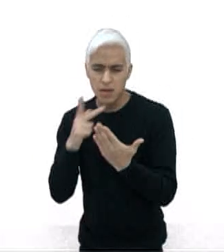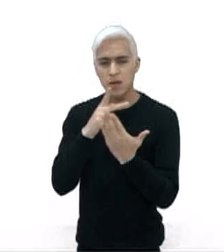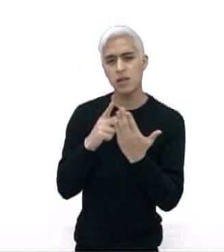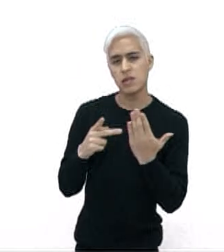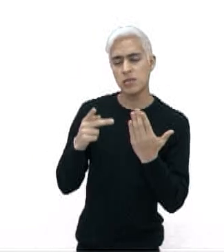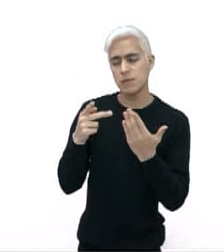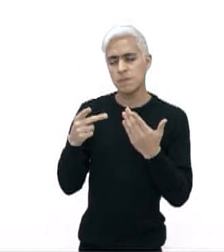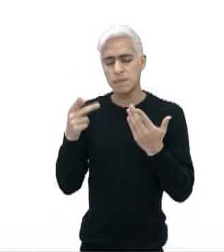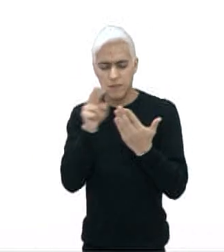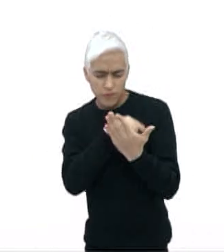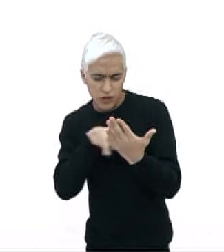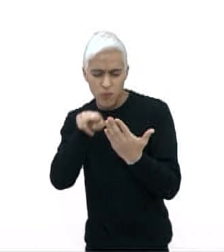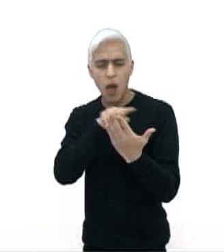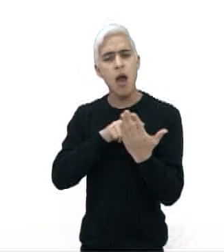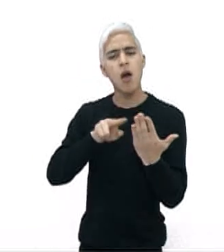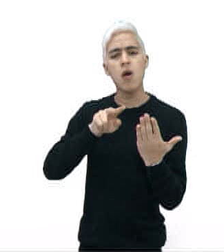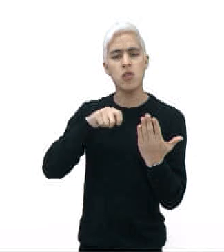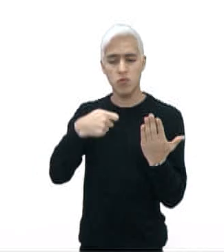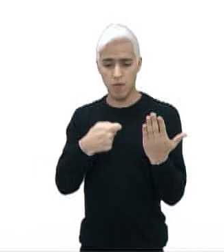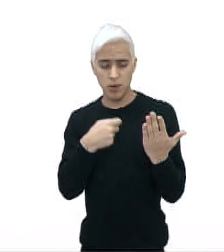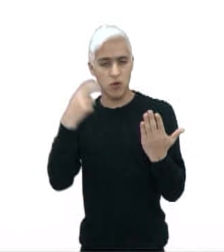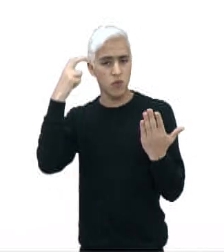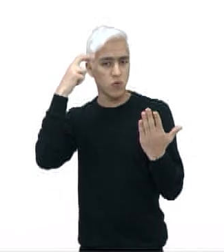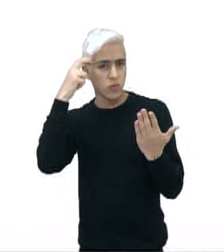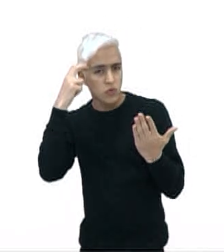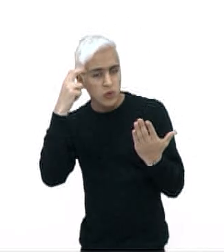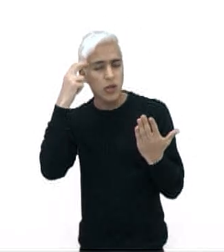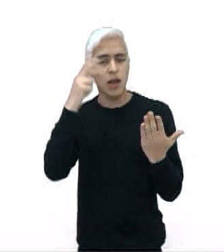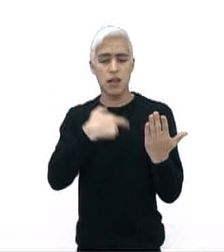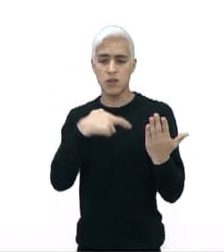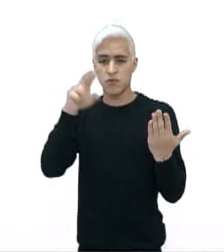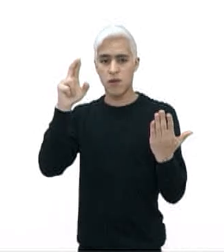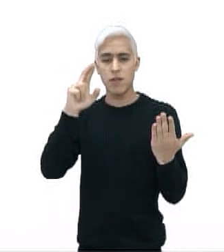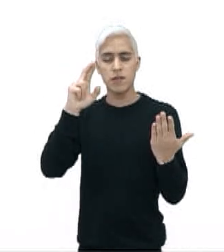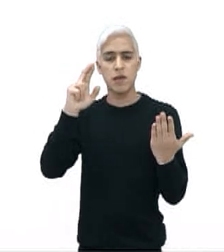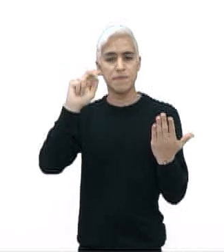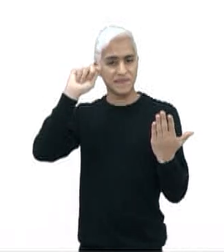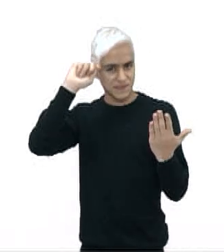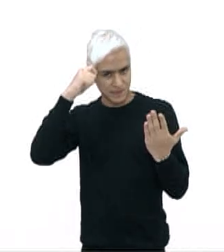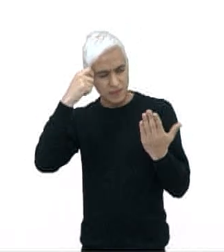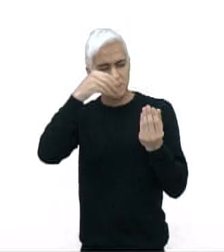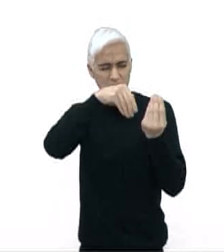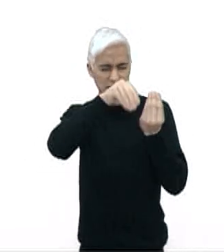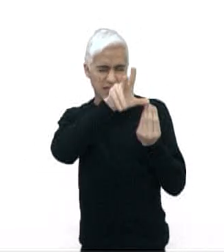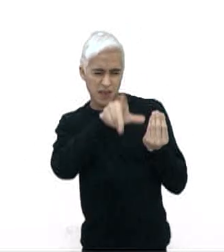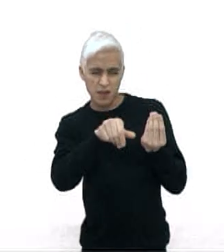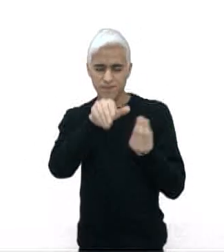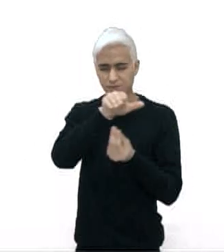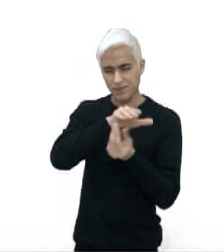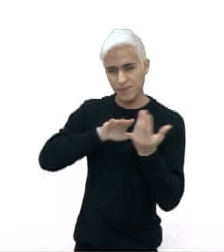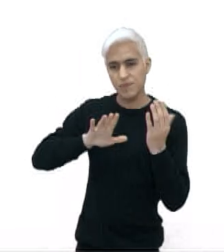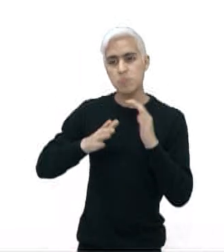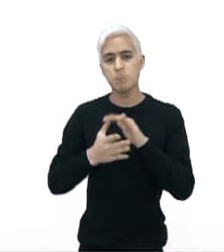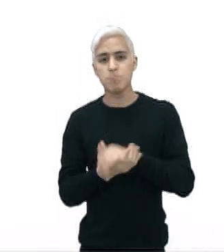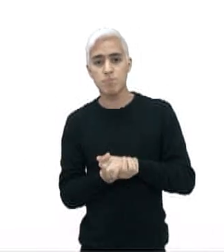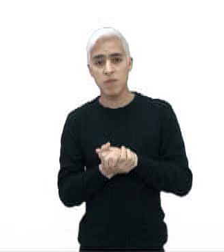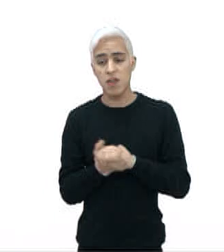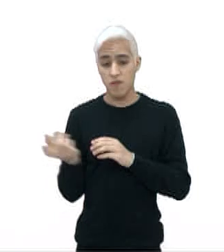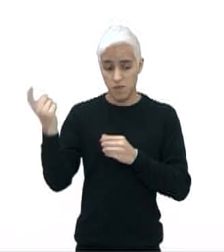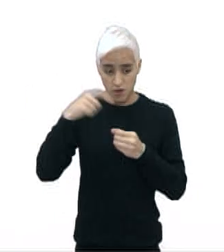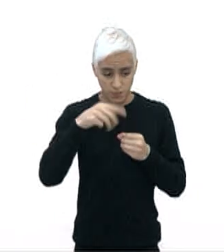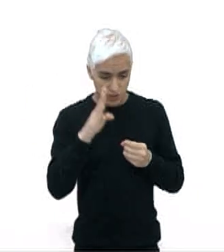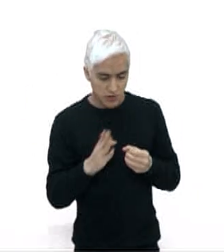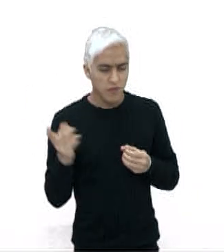visualidades relacionadas à cultura religiosa afro-brasileira. Na volta ao país, investe na carreira